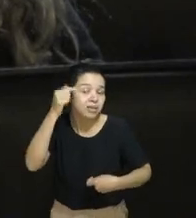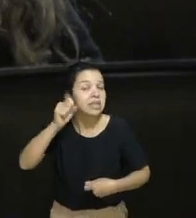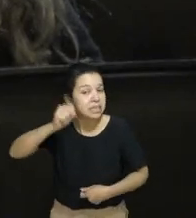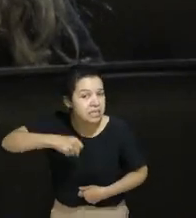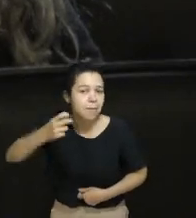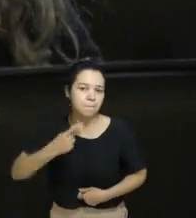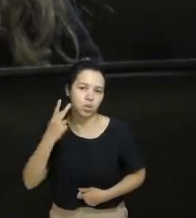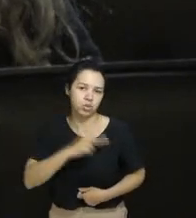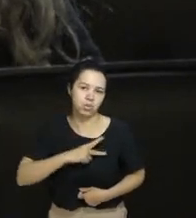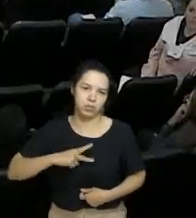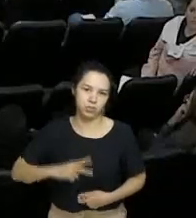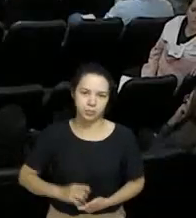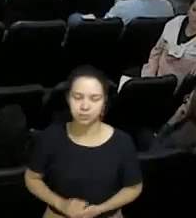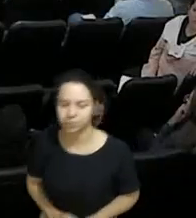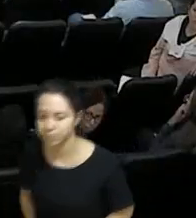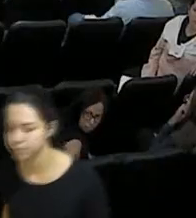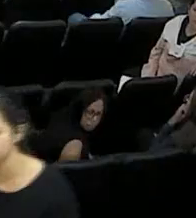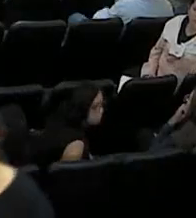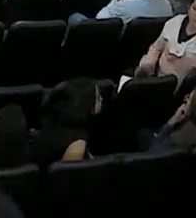políticas públicas.